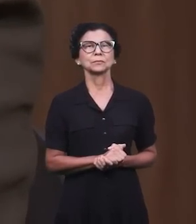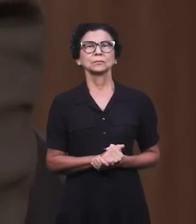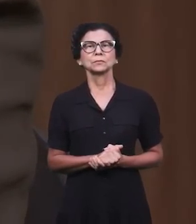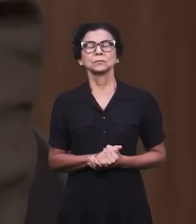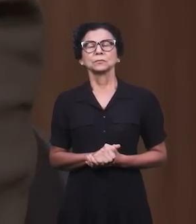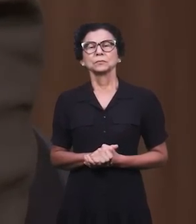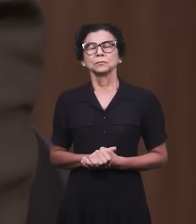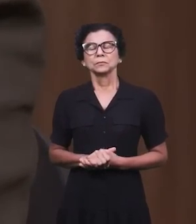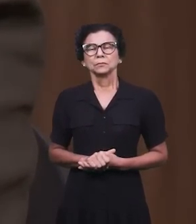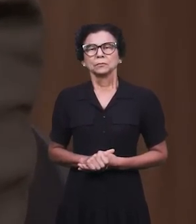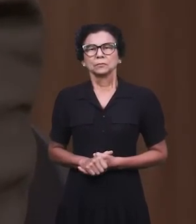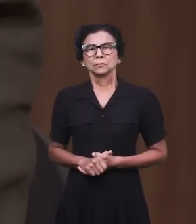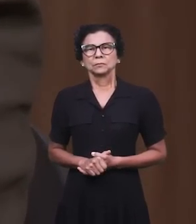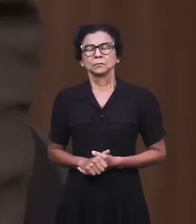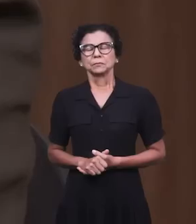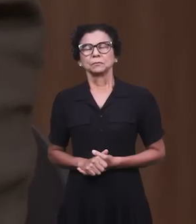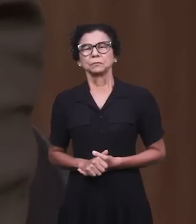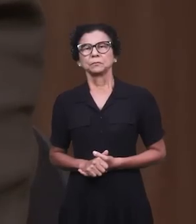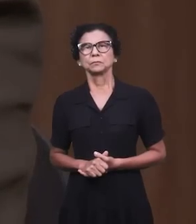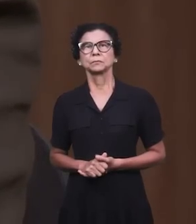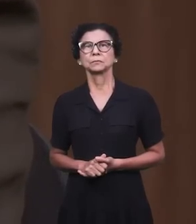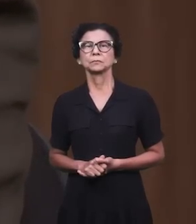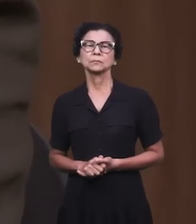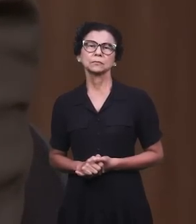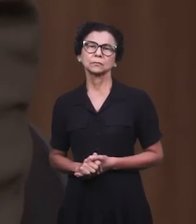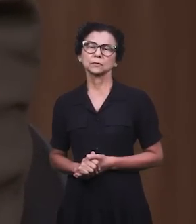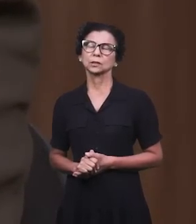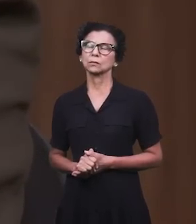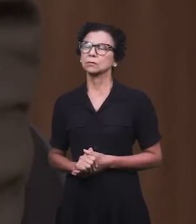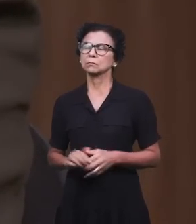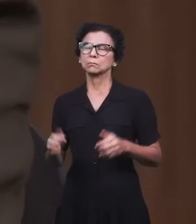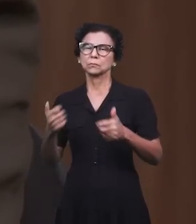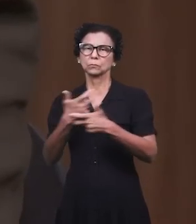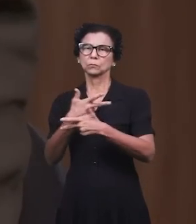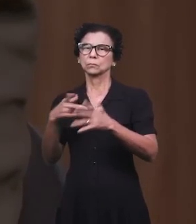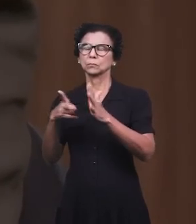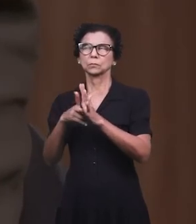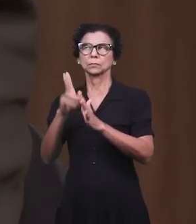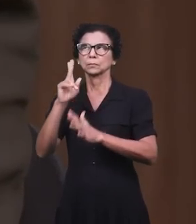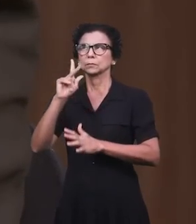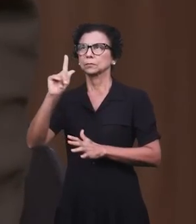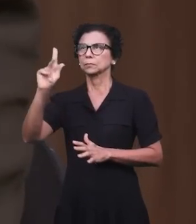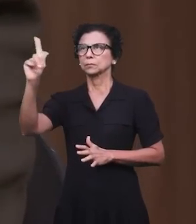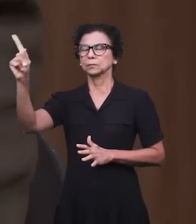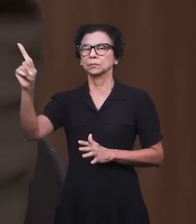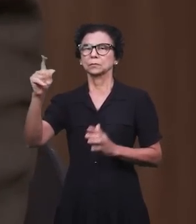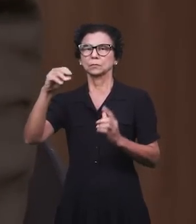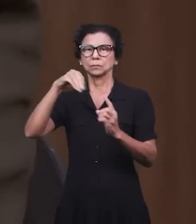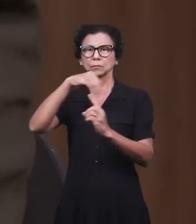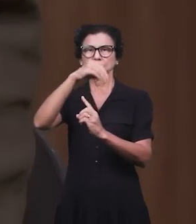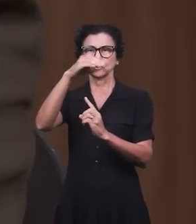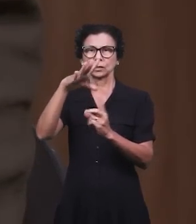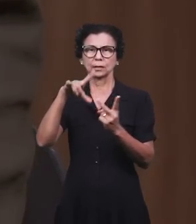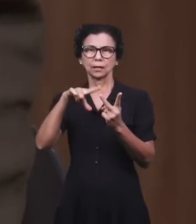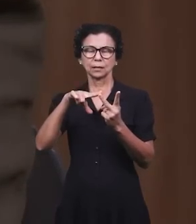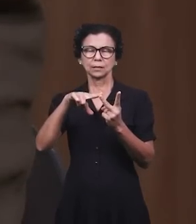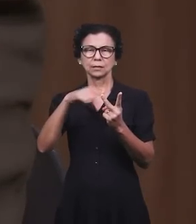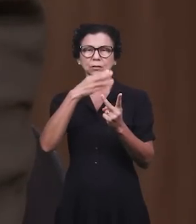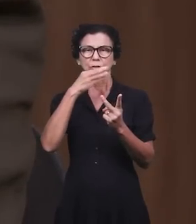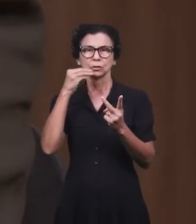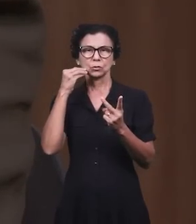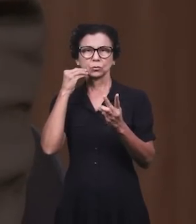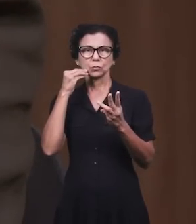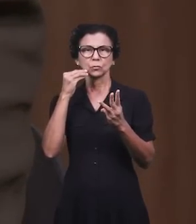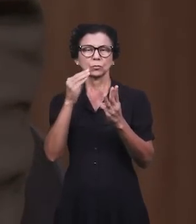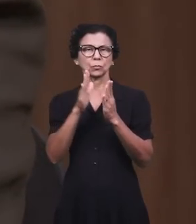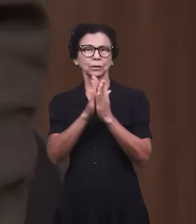A restauração da nossa vida ela é feita com materiais que vêm da eternidade. E aí vem os recursos da graça, a oração, o jejum, ela